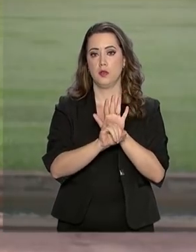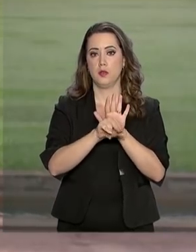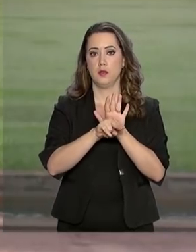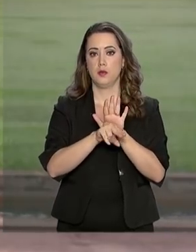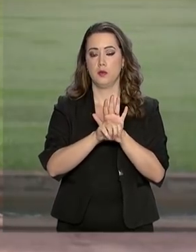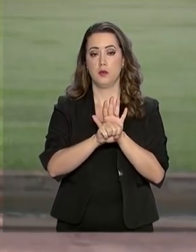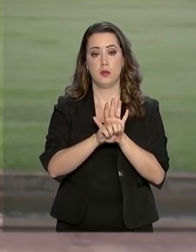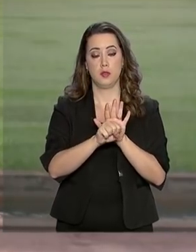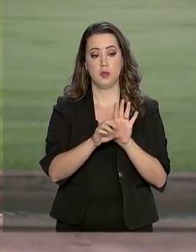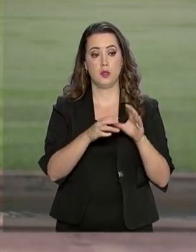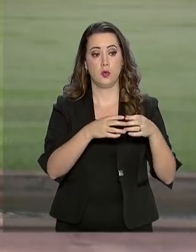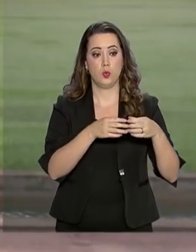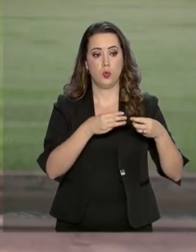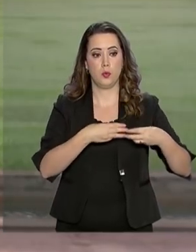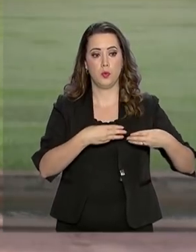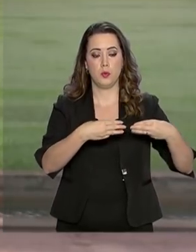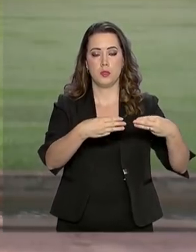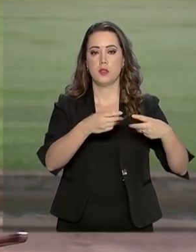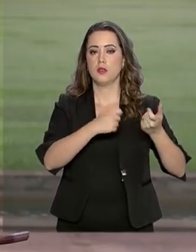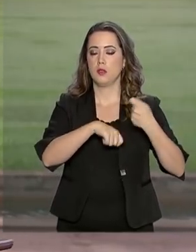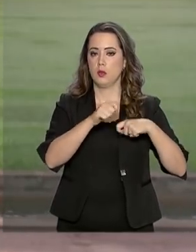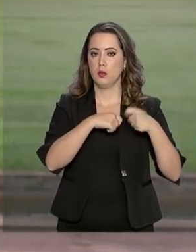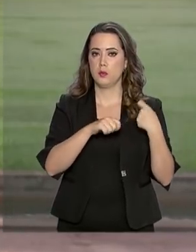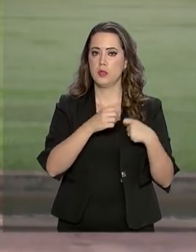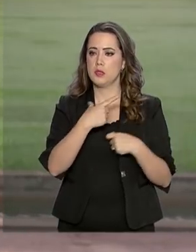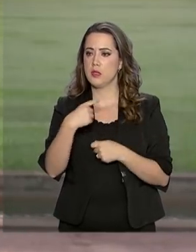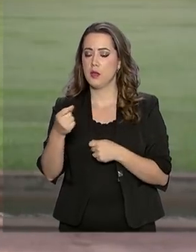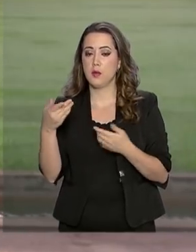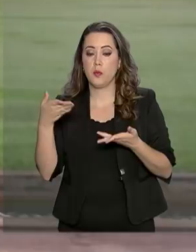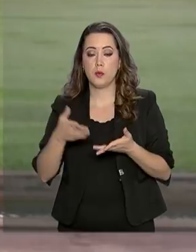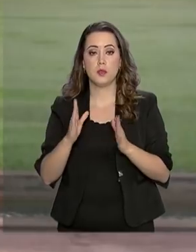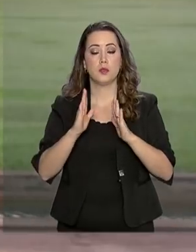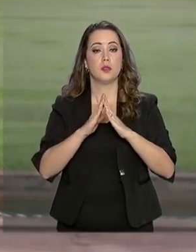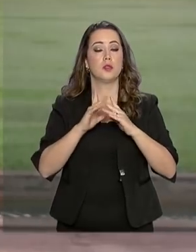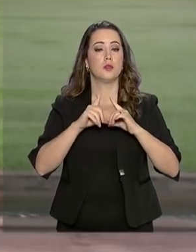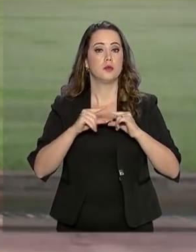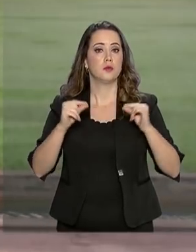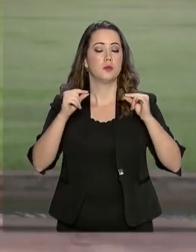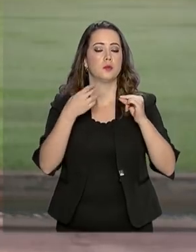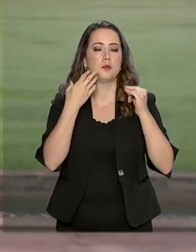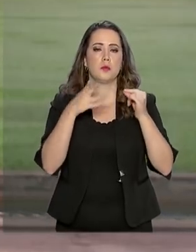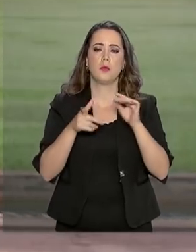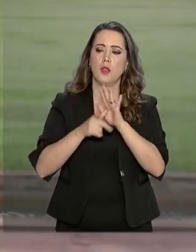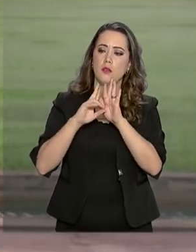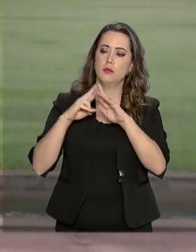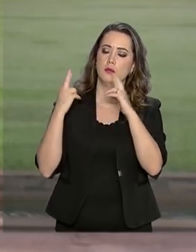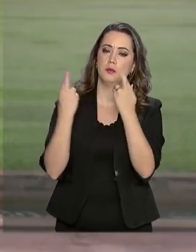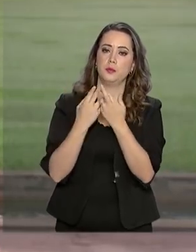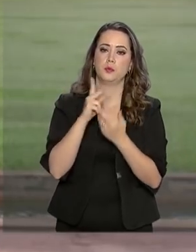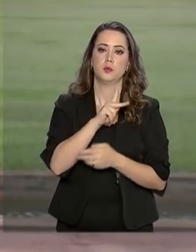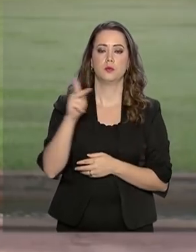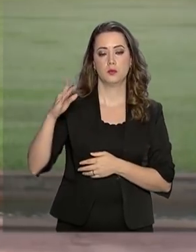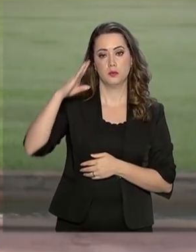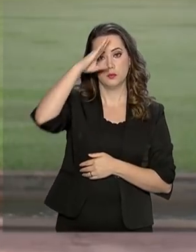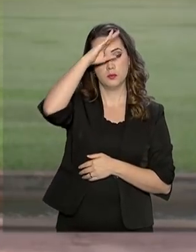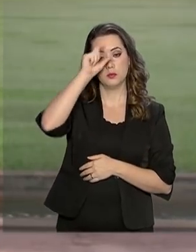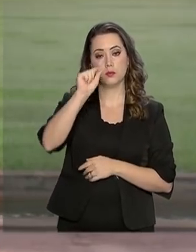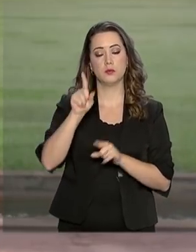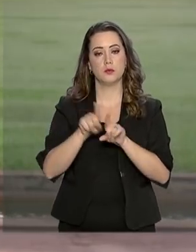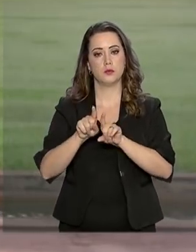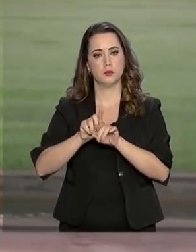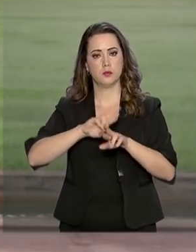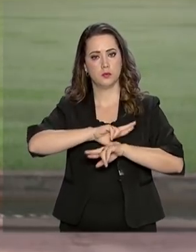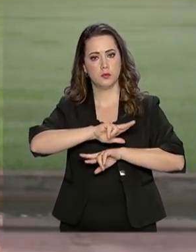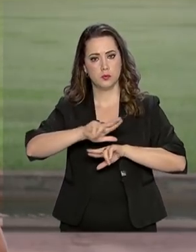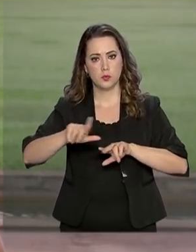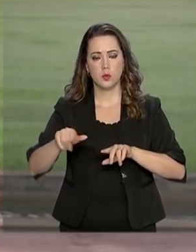Ministério da Economia, Rogério Marinho, ele acabou de sair aqui do Palácio, onde ele estava reunido com o presidente Jair Bolsonaro e também com o